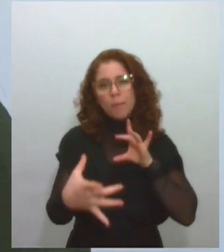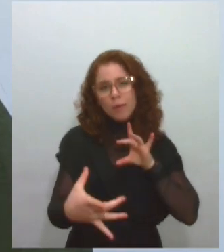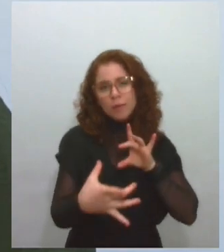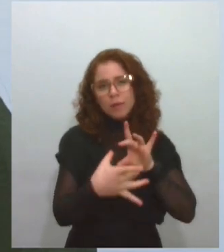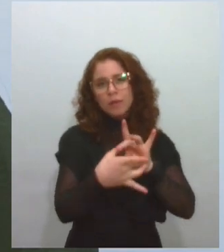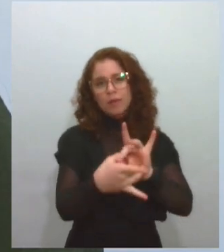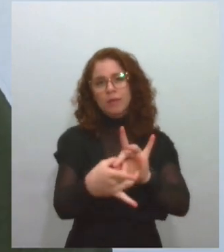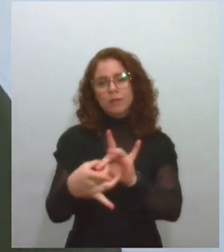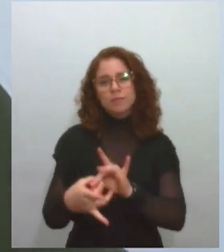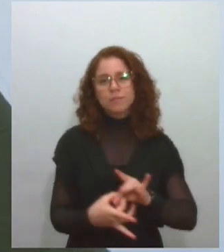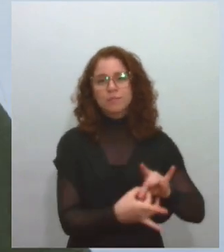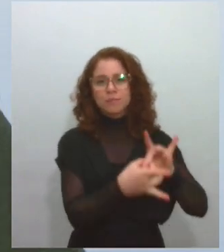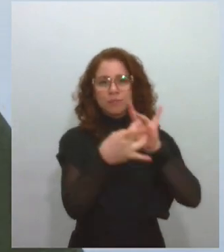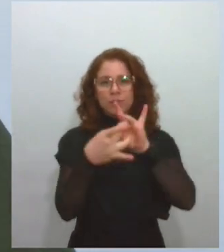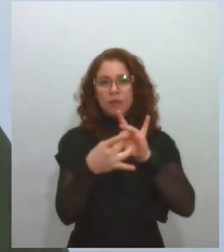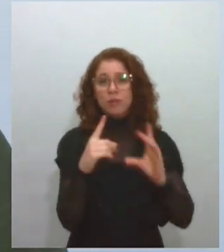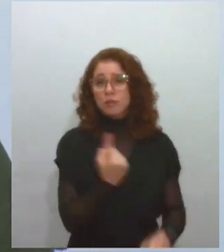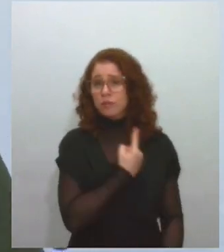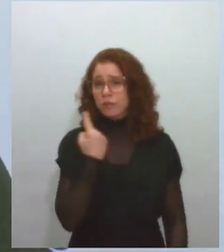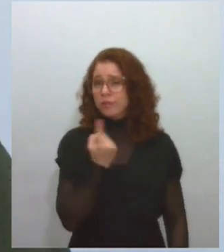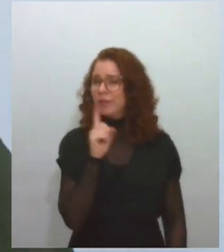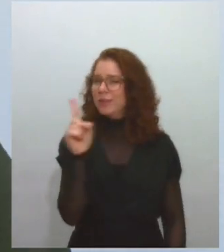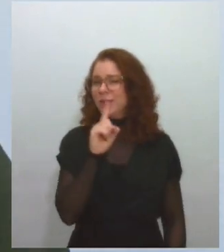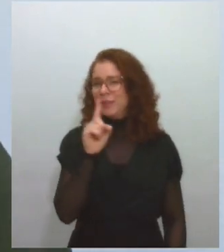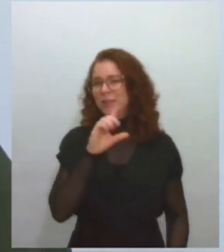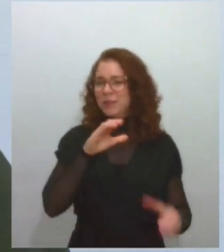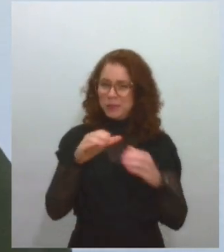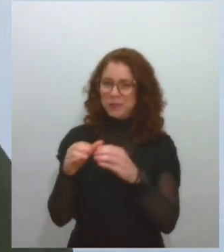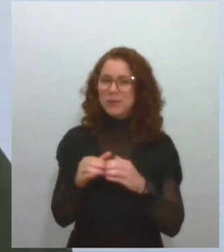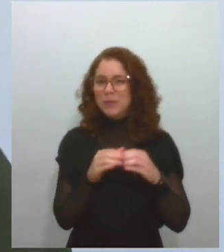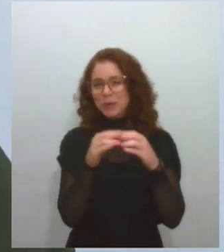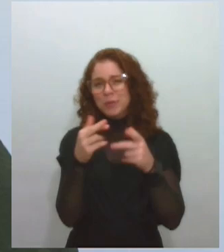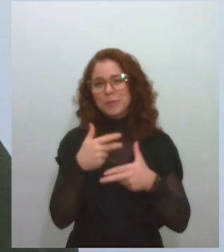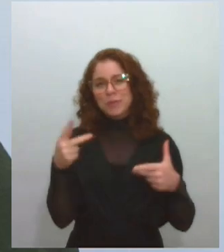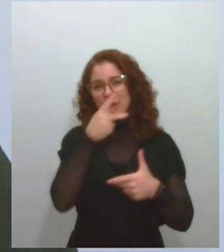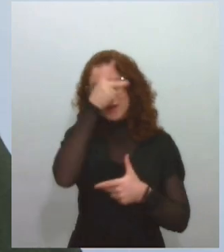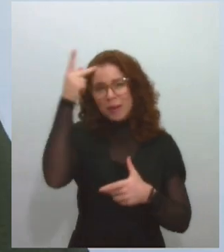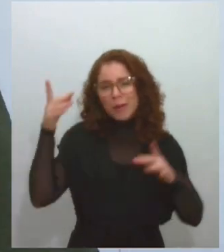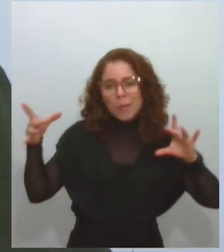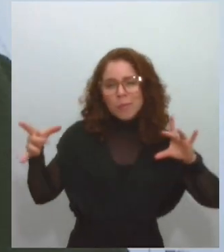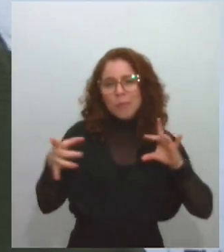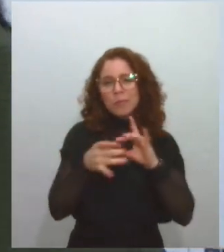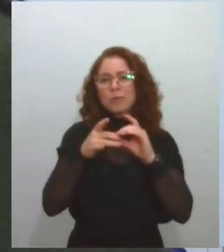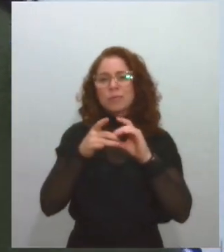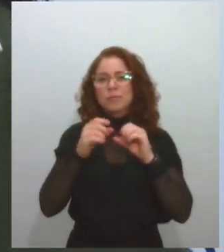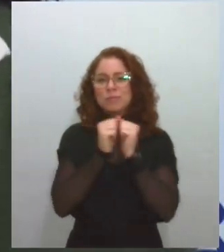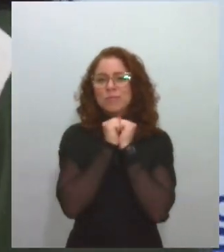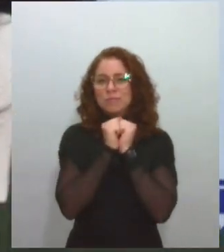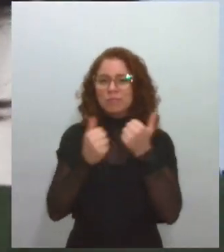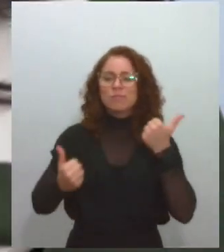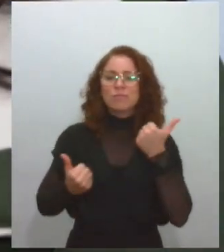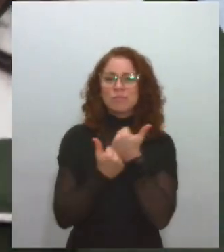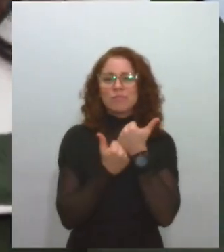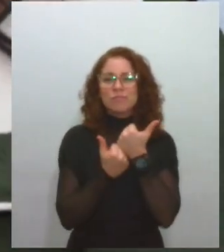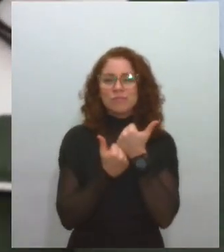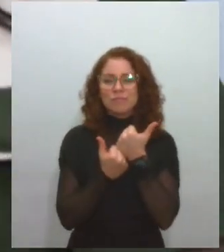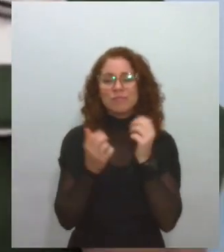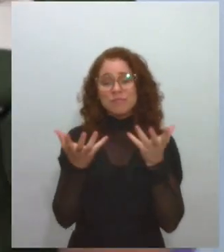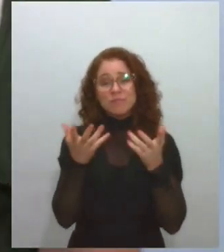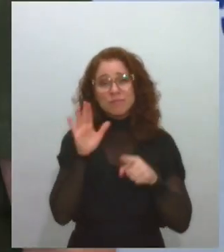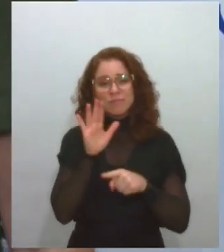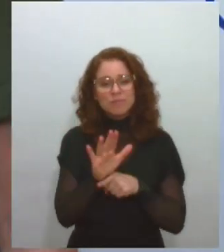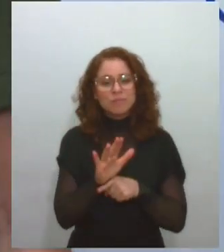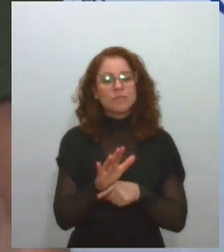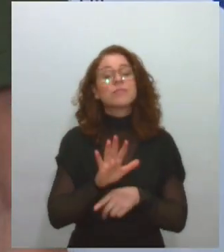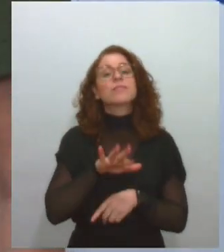nós não estamos sós. Temos um arsenal de uma corrente do bem que estão prontas para ajudar. É verdade, então só reforçando, dia 11 de